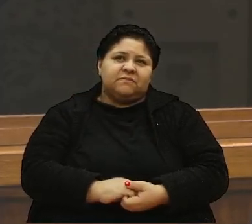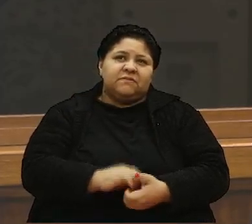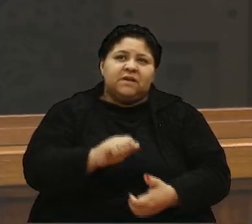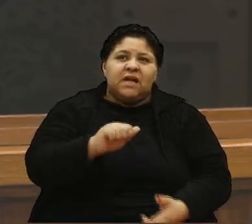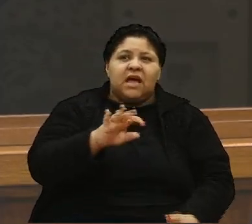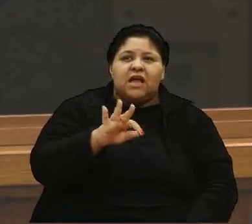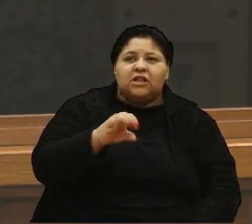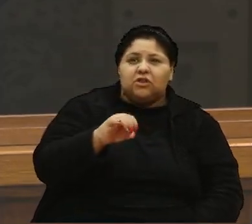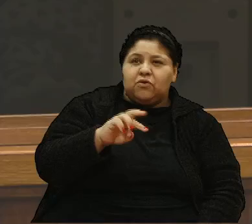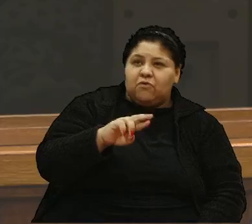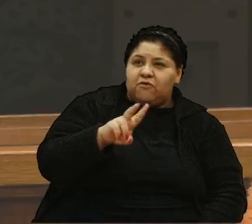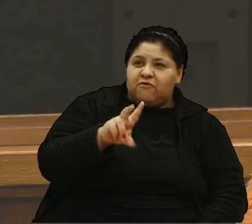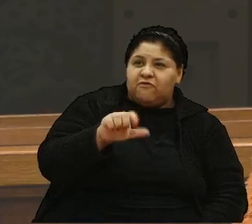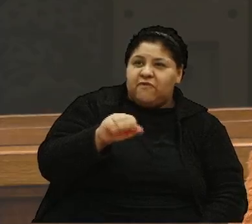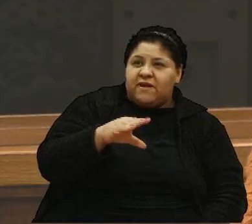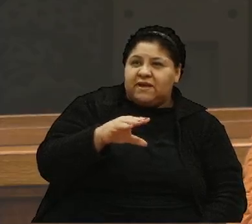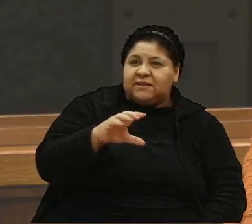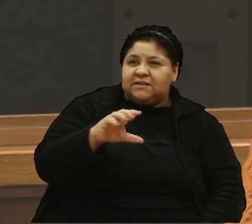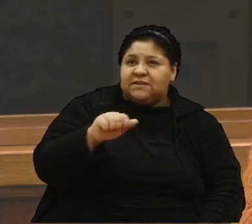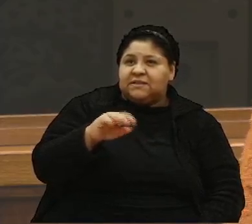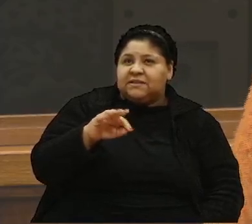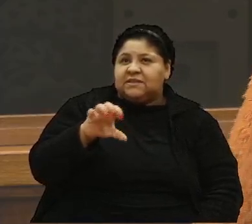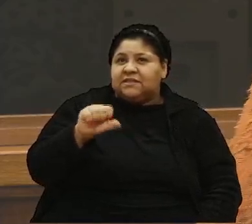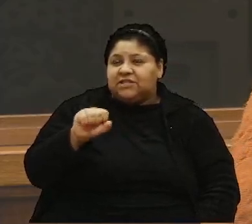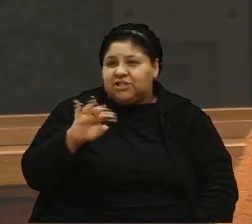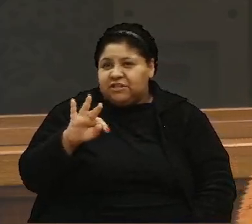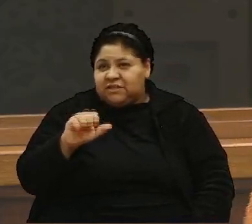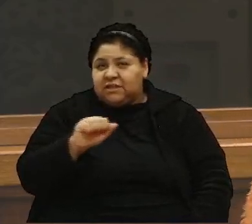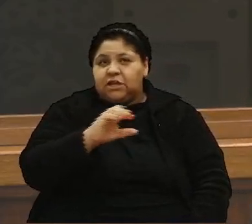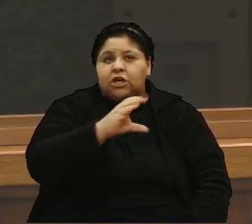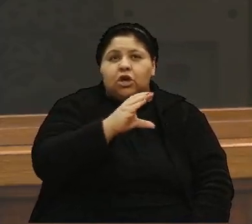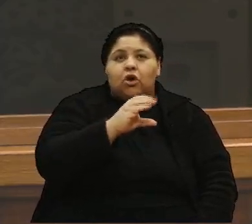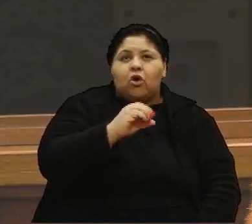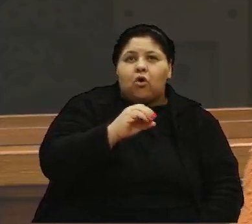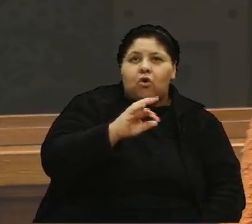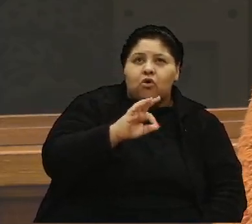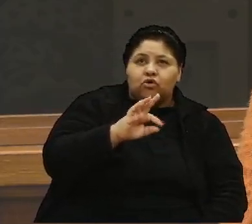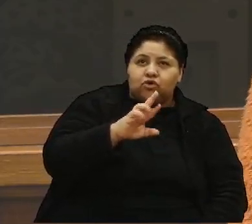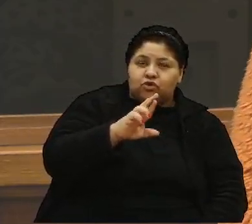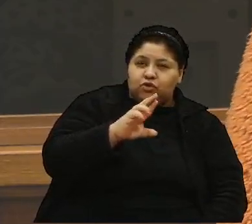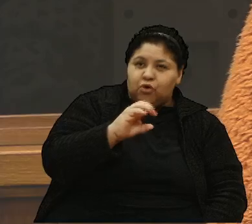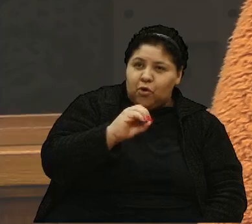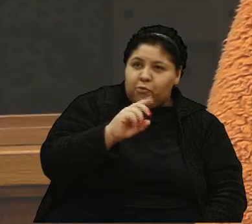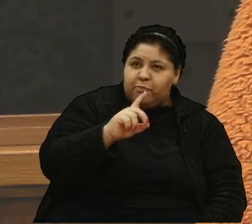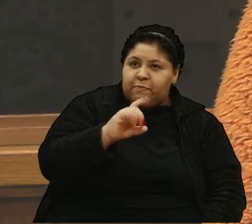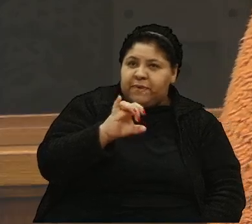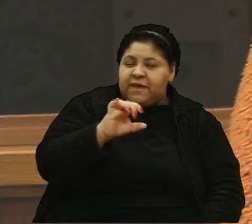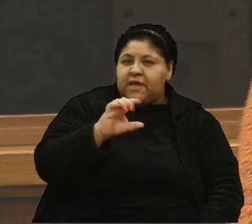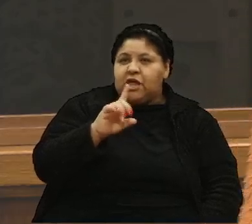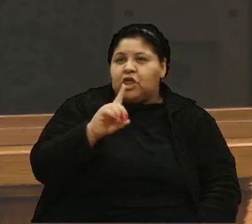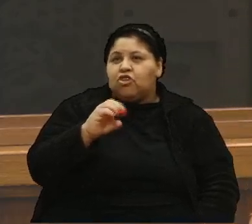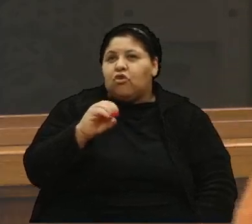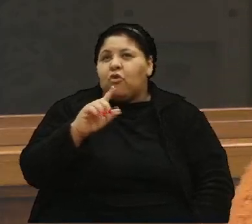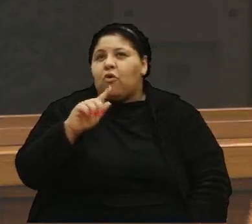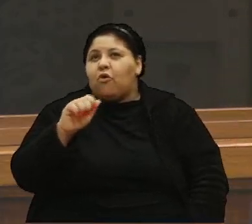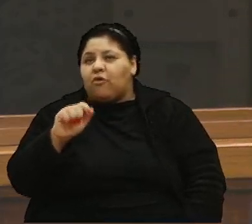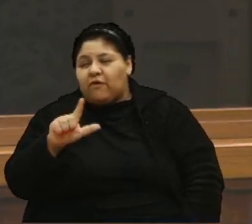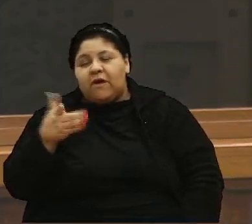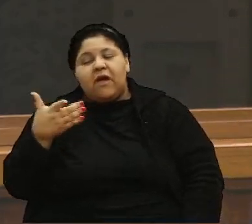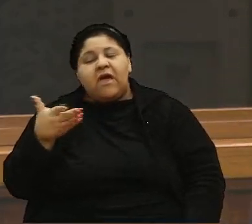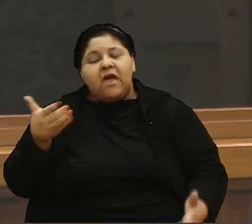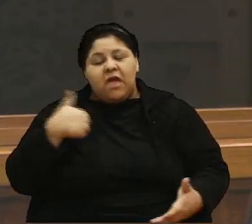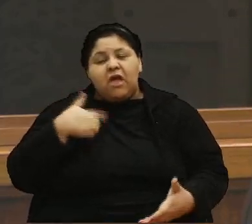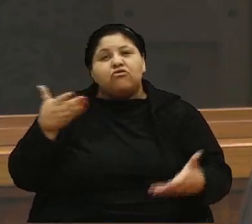Atorvastatina e clopidogrel. Eu já mandei um WhatsApp para o